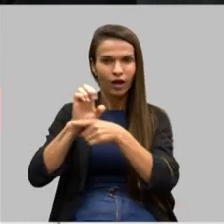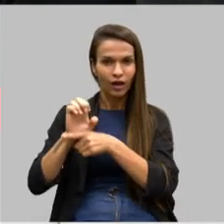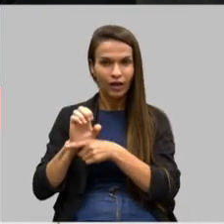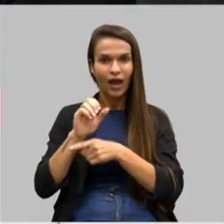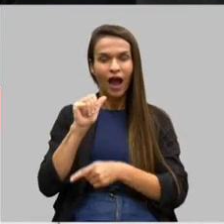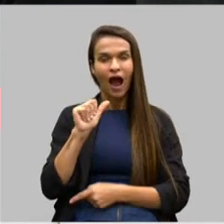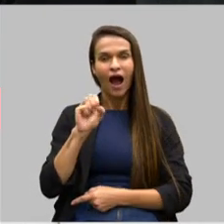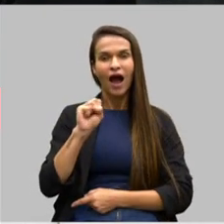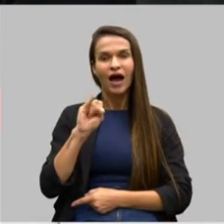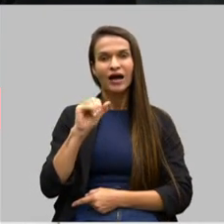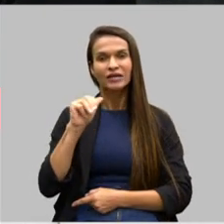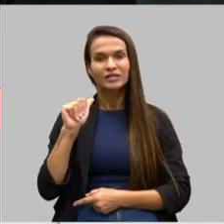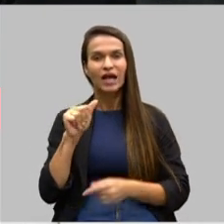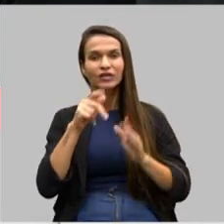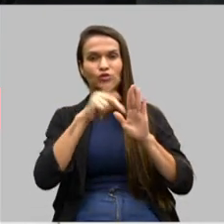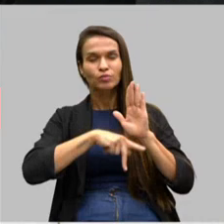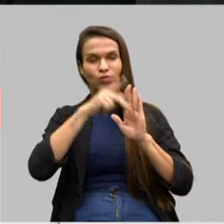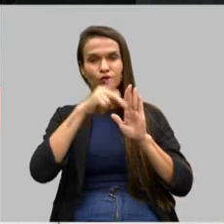projetos de